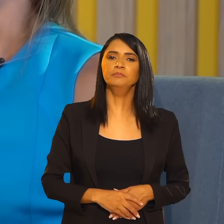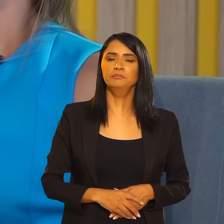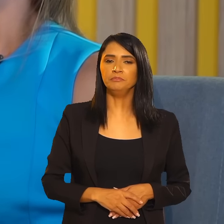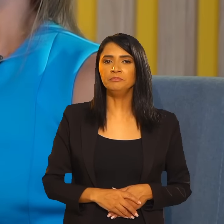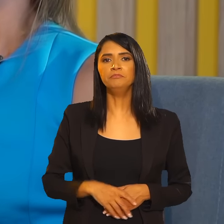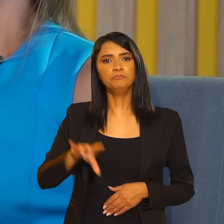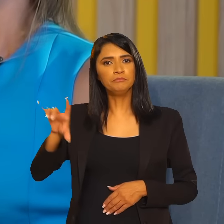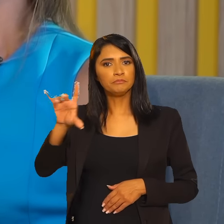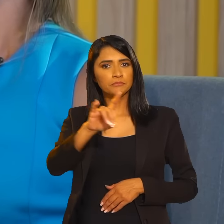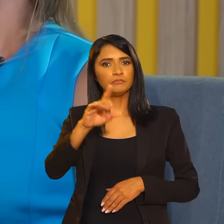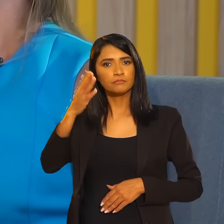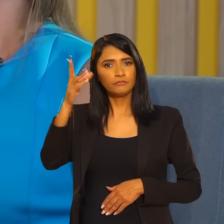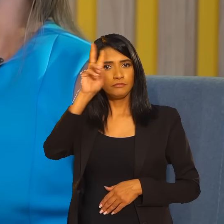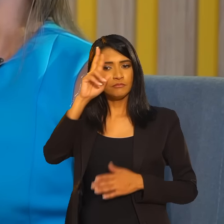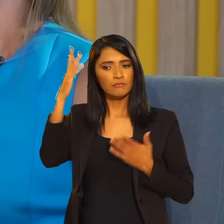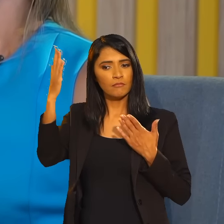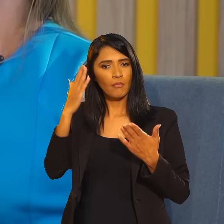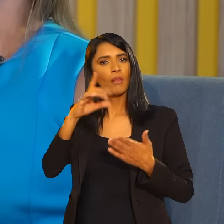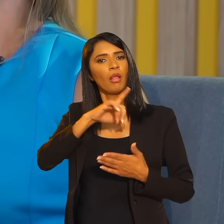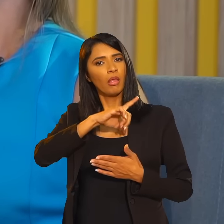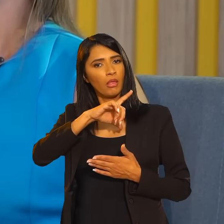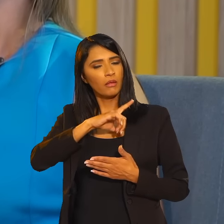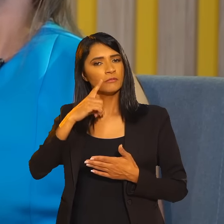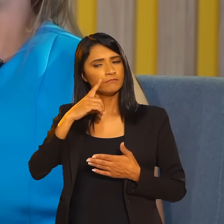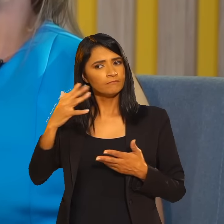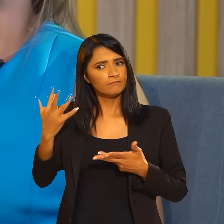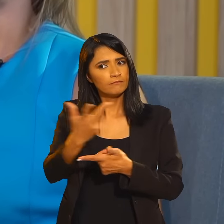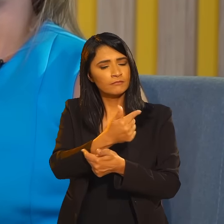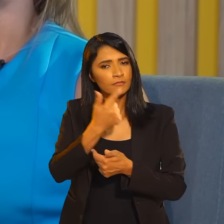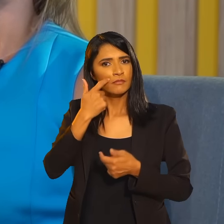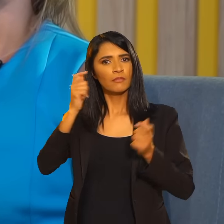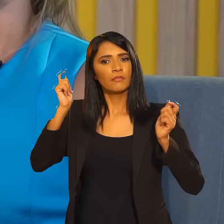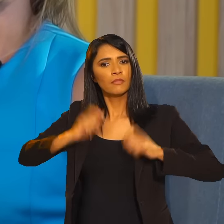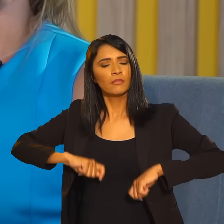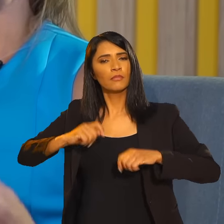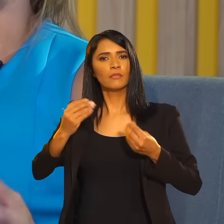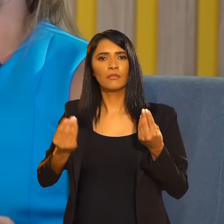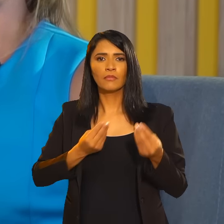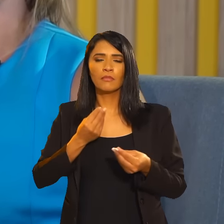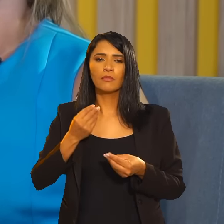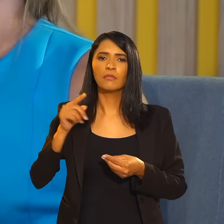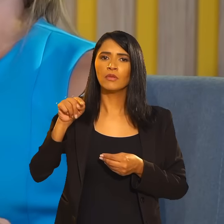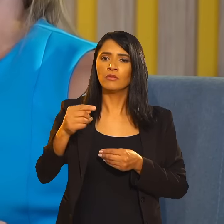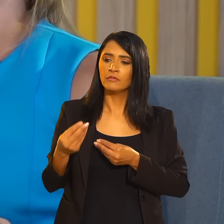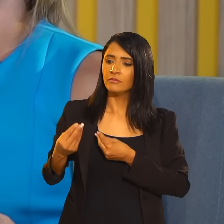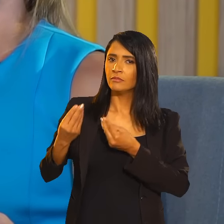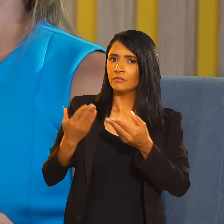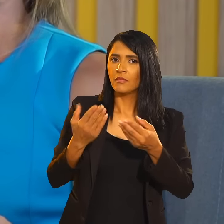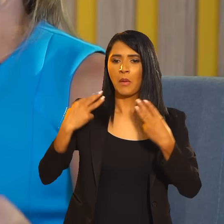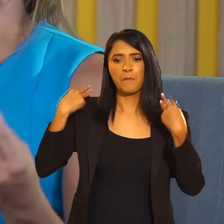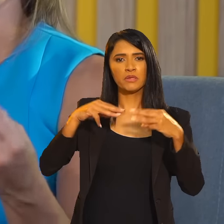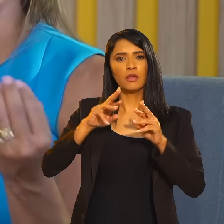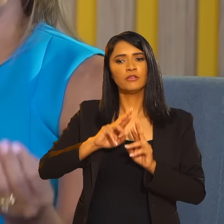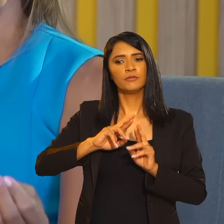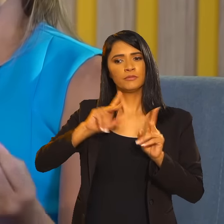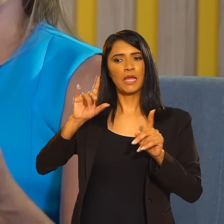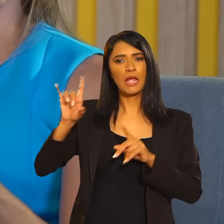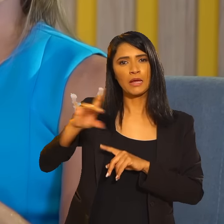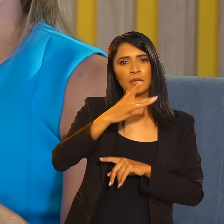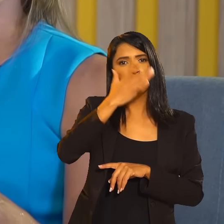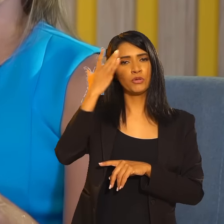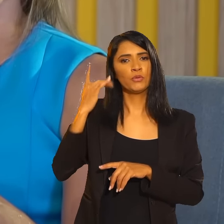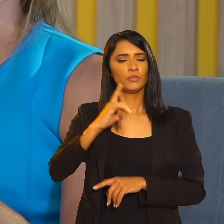Como cada parábola tem essa habilidade, né? Essa capacidade de trazer uma mensagem diferente,